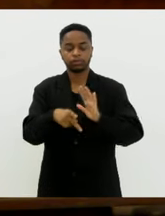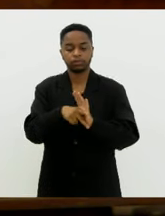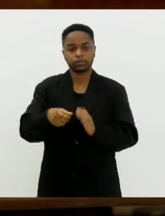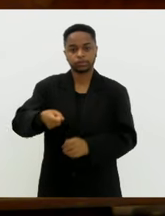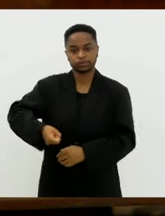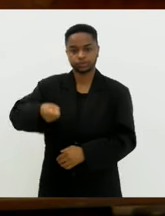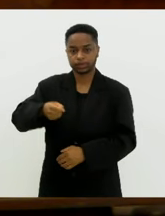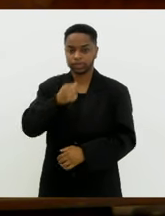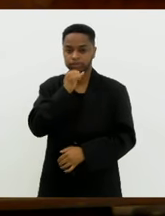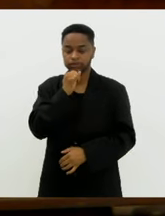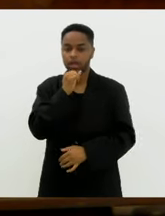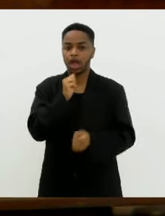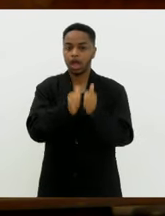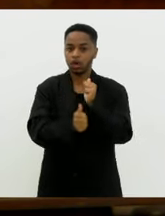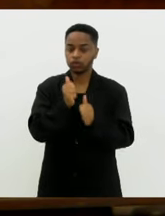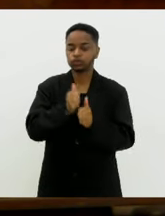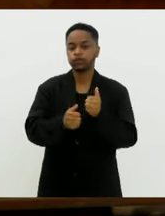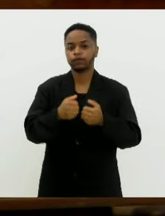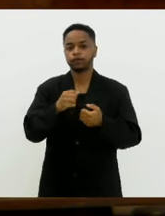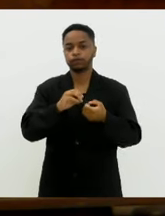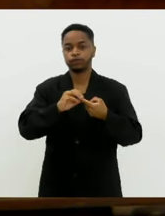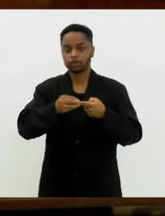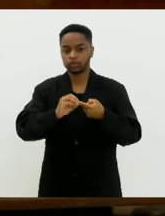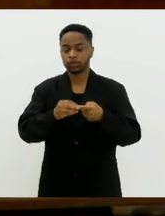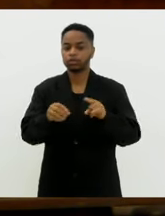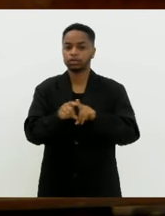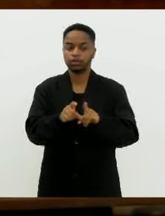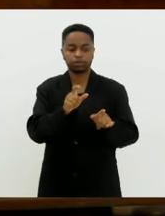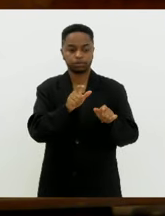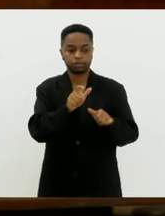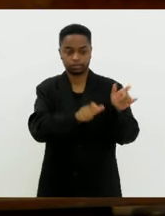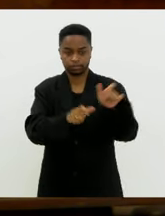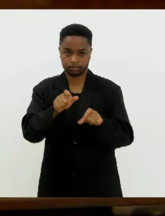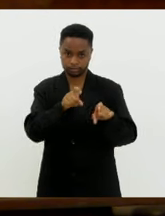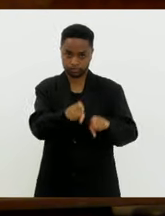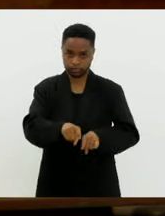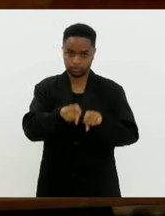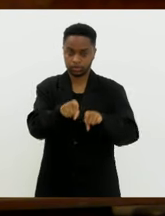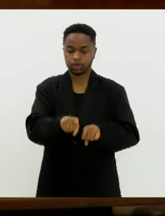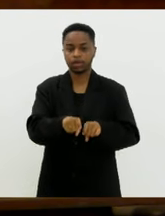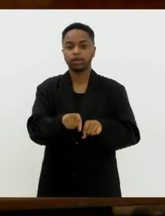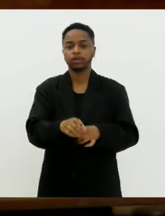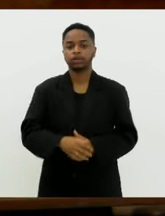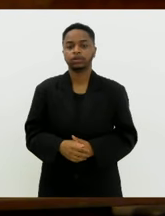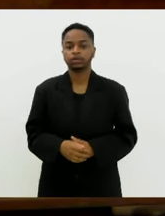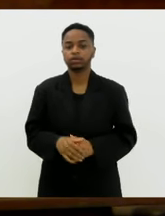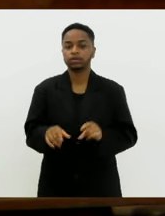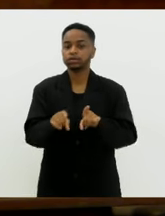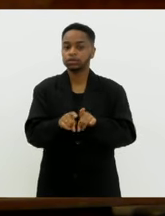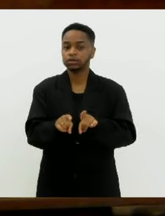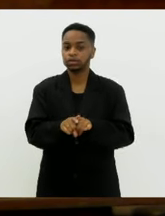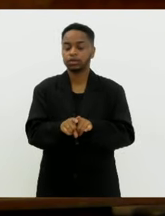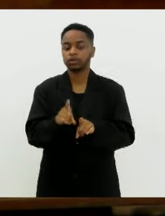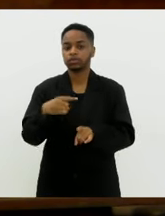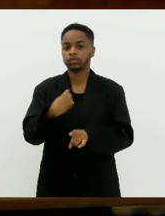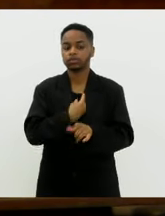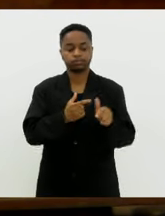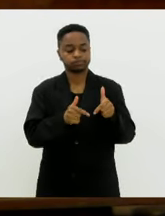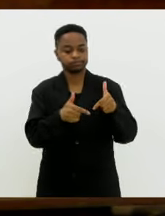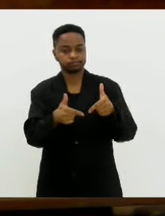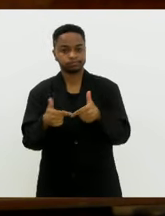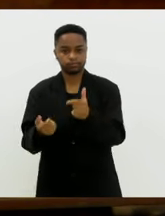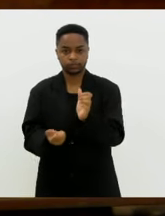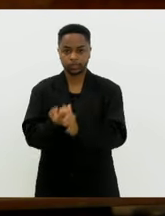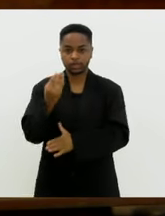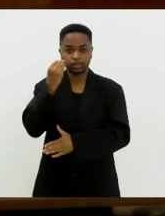o feijão e para o produtor rural. Nessa esteira, as ações que temos implementado para o combate à